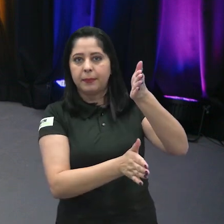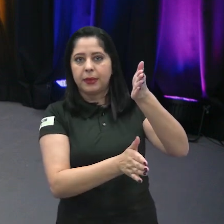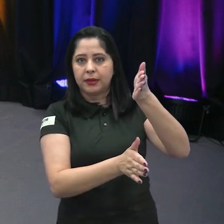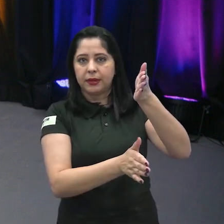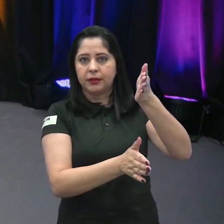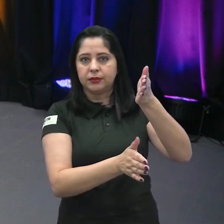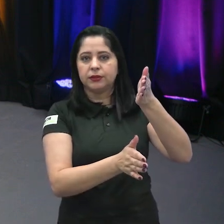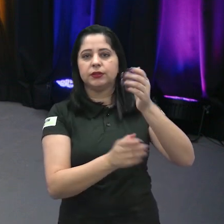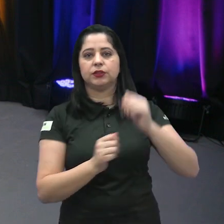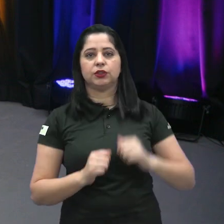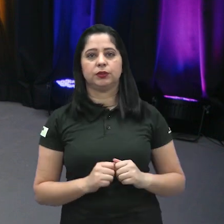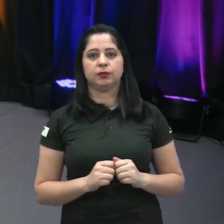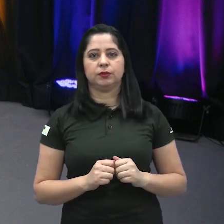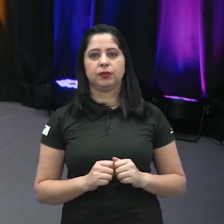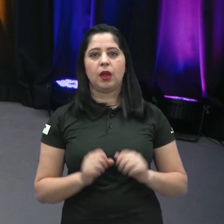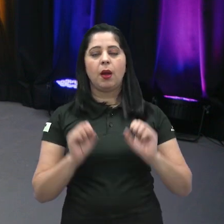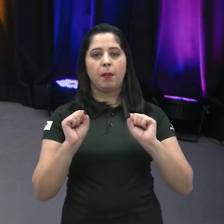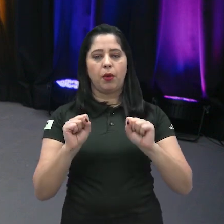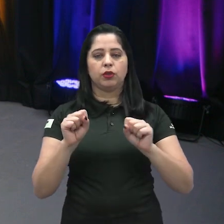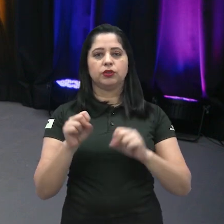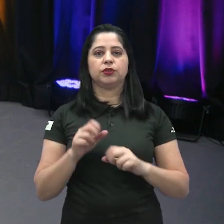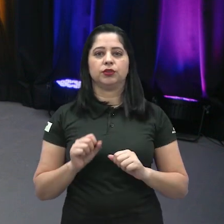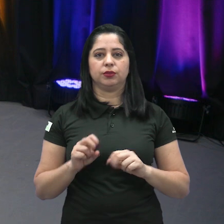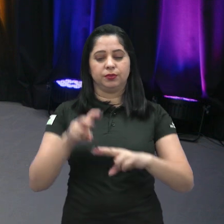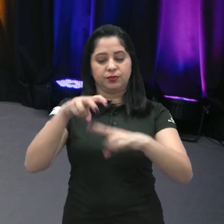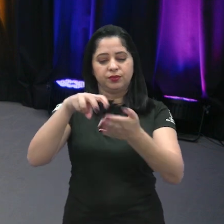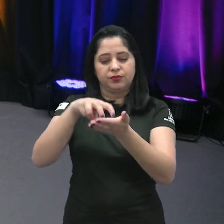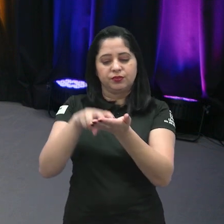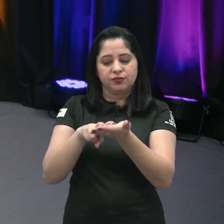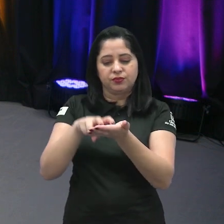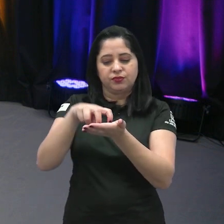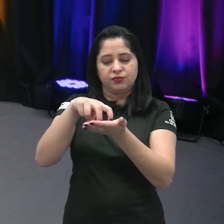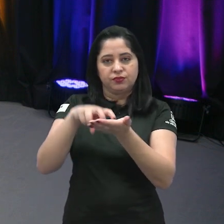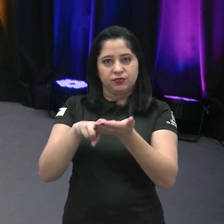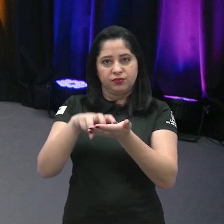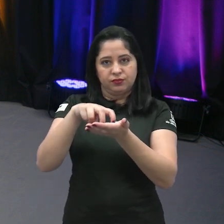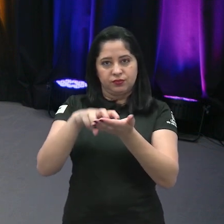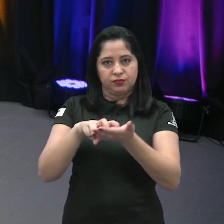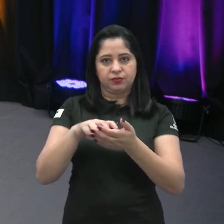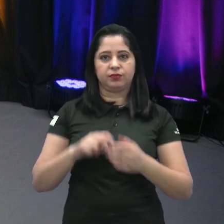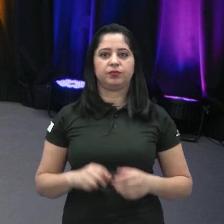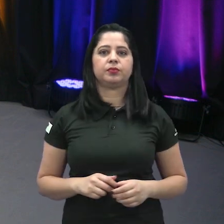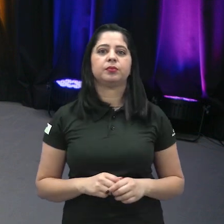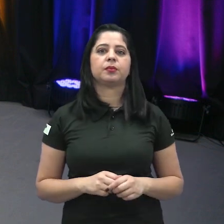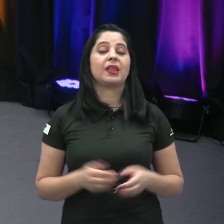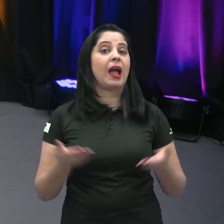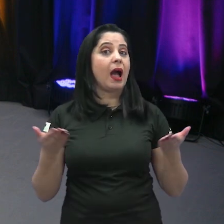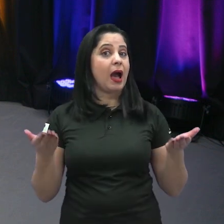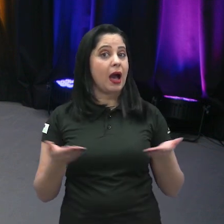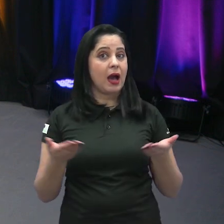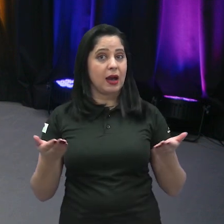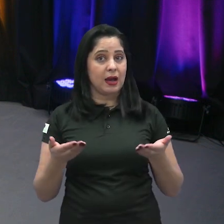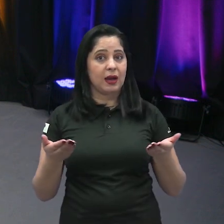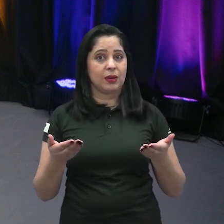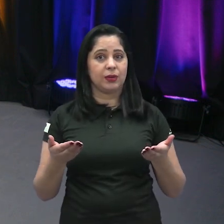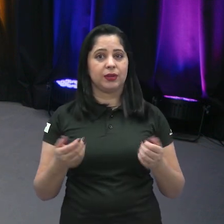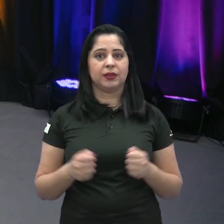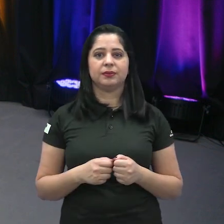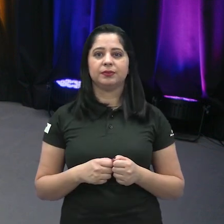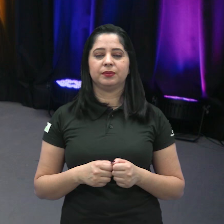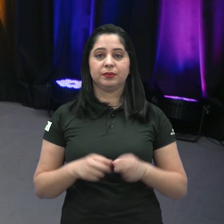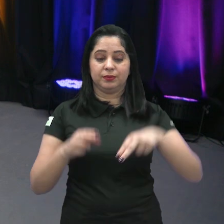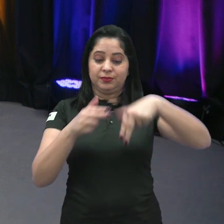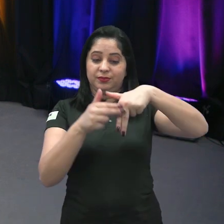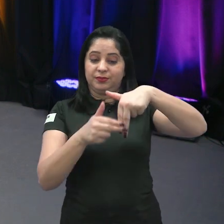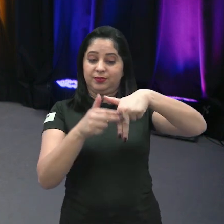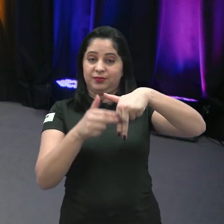na parede, fazendo uma cadeirinha, apoiando as costas. São um trabalho de fortalecimento, tá? Agora, nós vamos trabalhar um